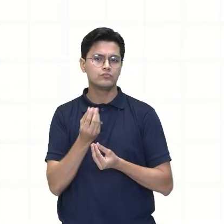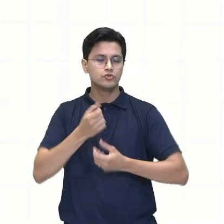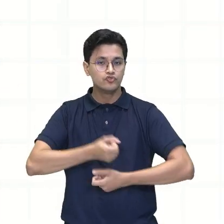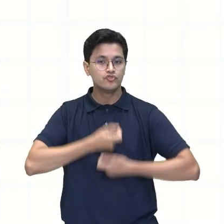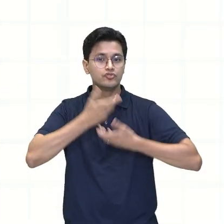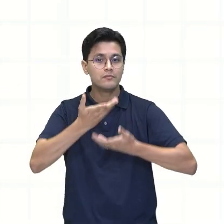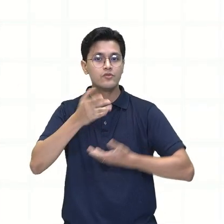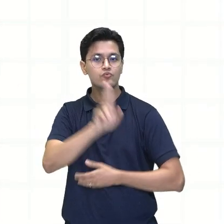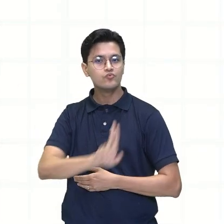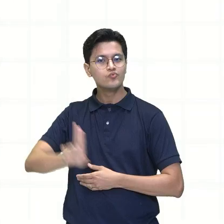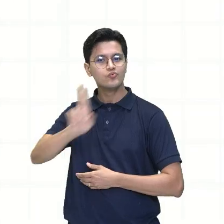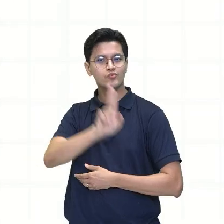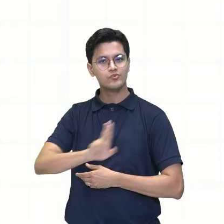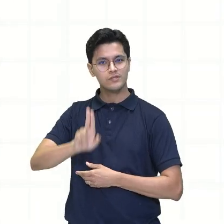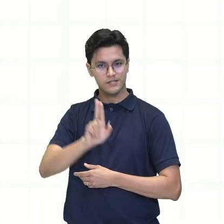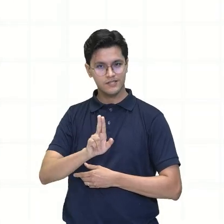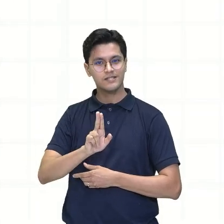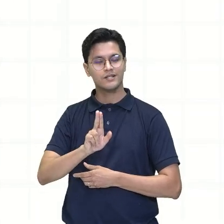meio de